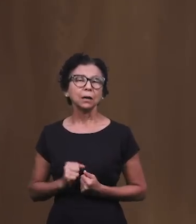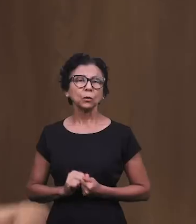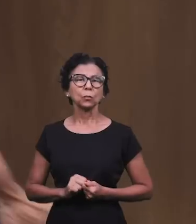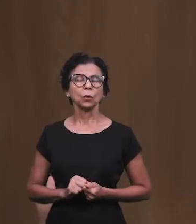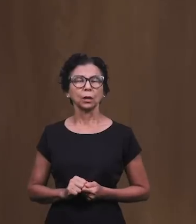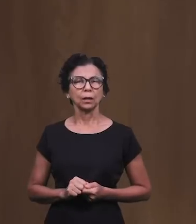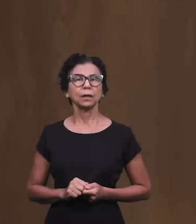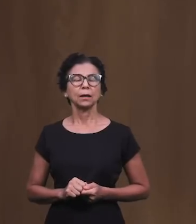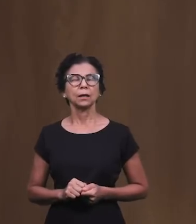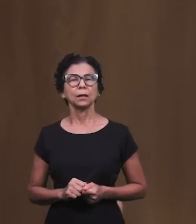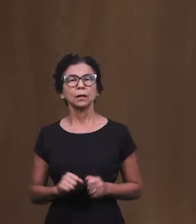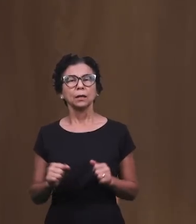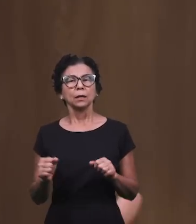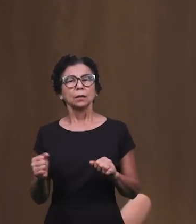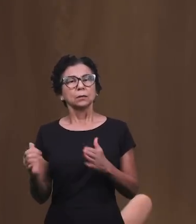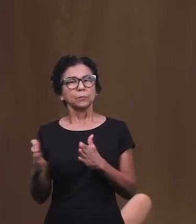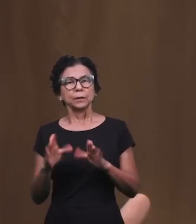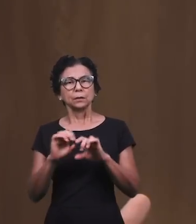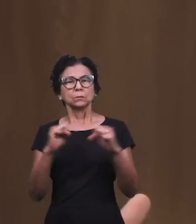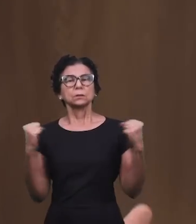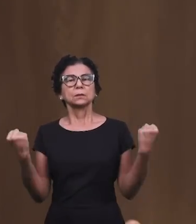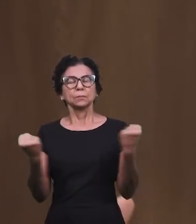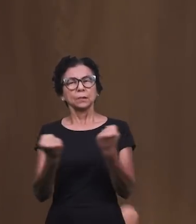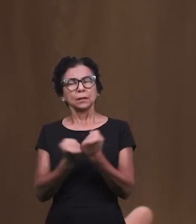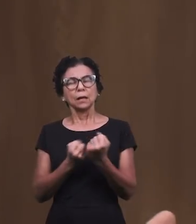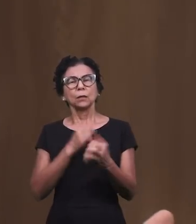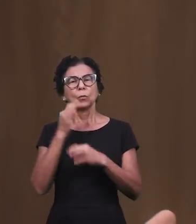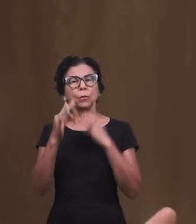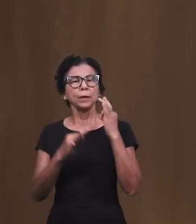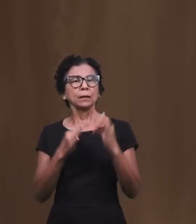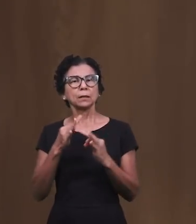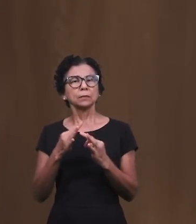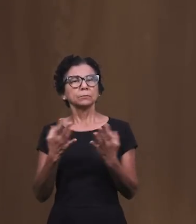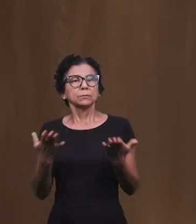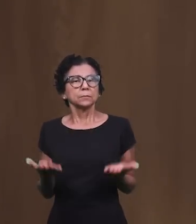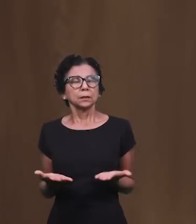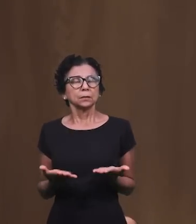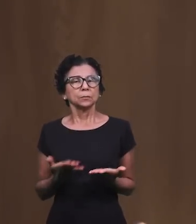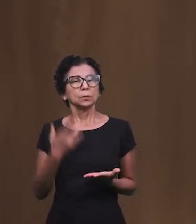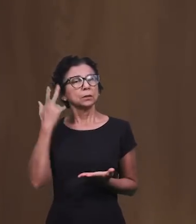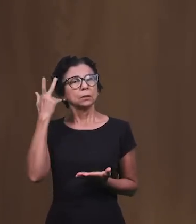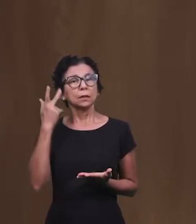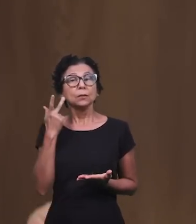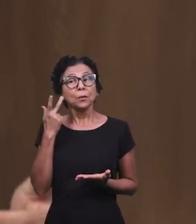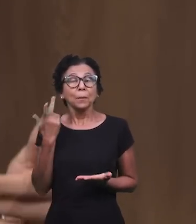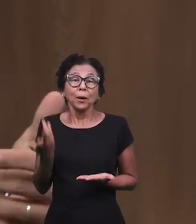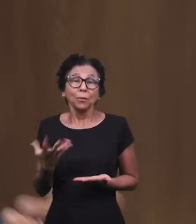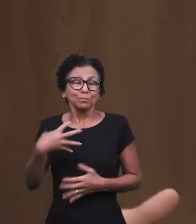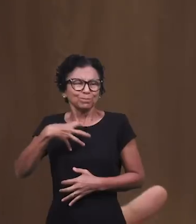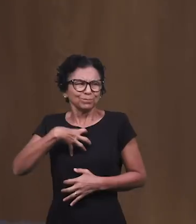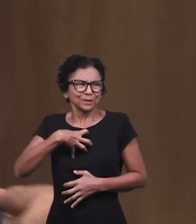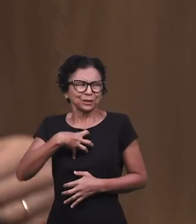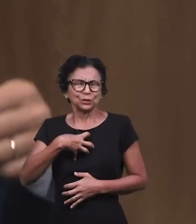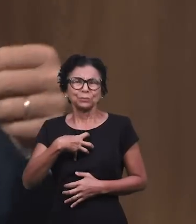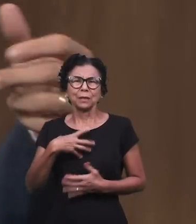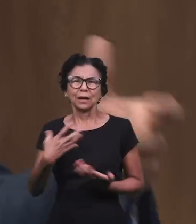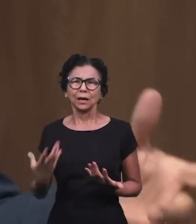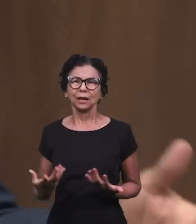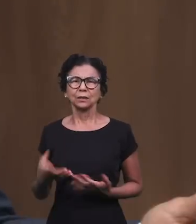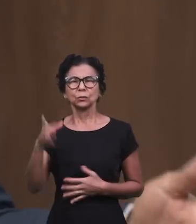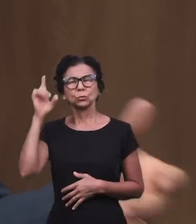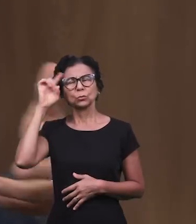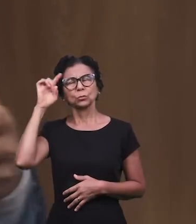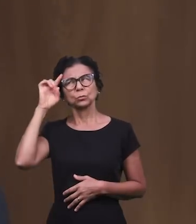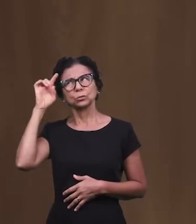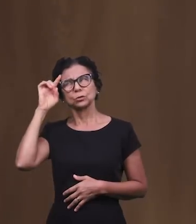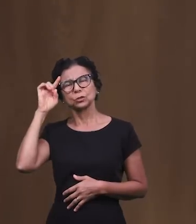muitas vezes abre o seminário falando da mágoa. Por quê? Porque é algo comum. A gente vive com esse sentimento todos os